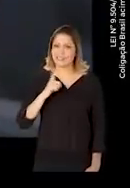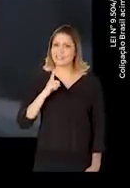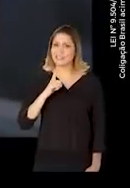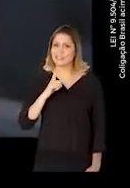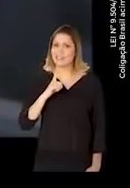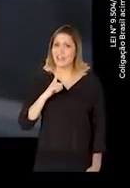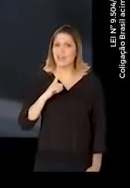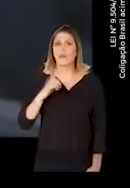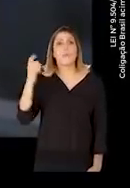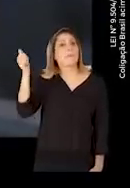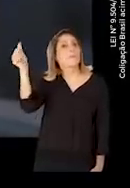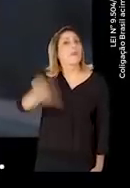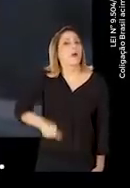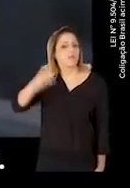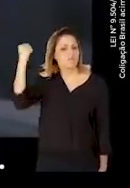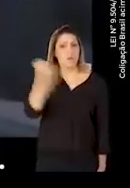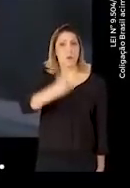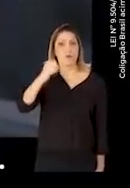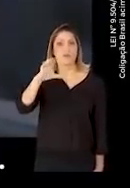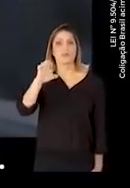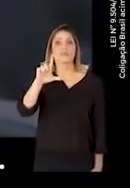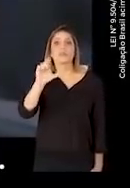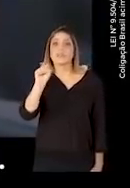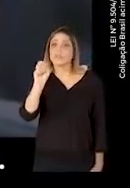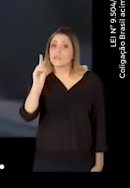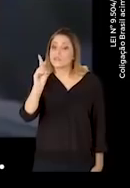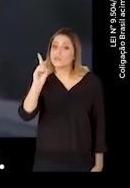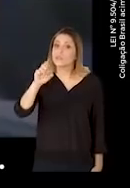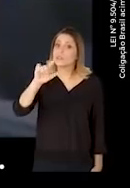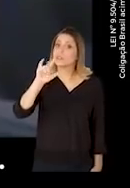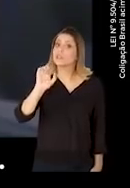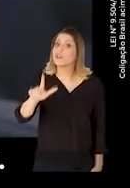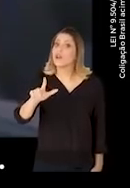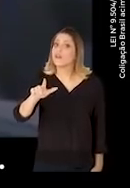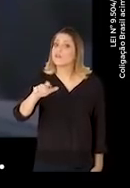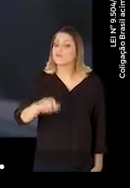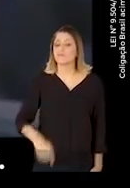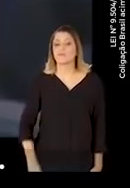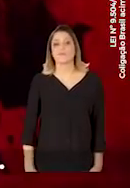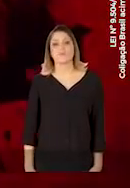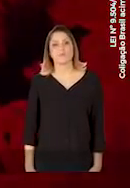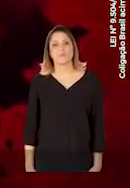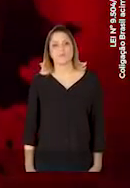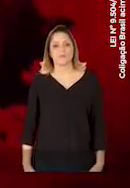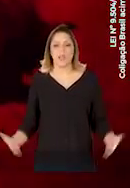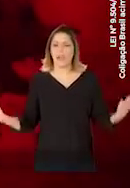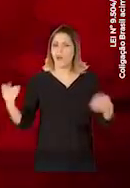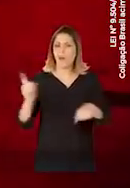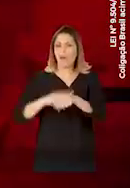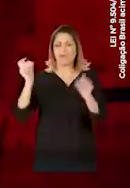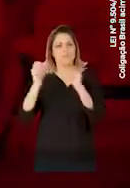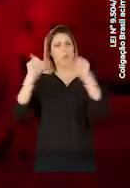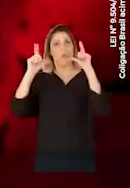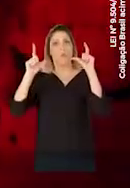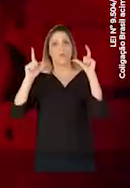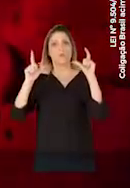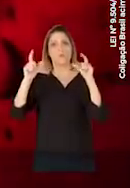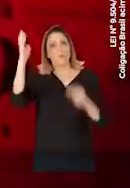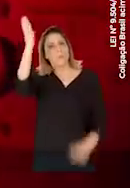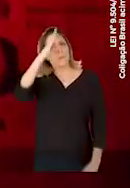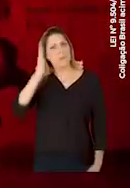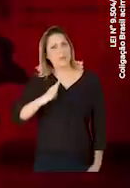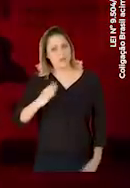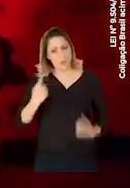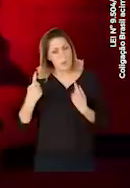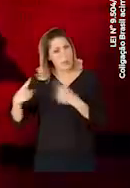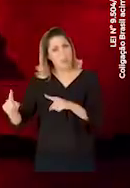esquema todo que surgiu foi o brutal assassinato do prefeito Celso Daniel. Chegou a hora. Agora é